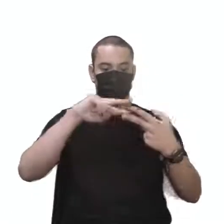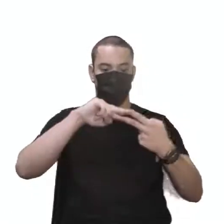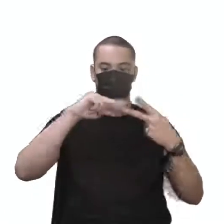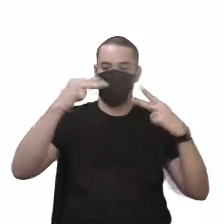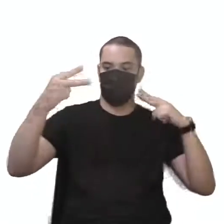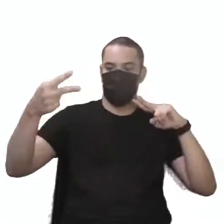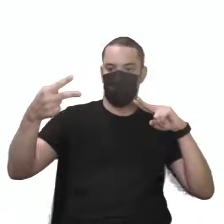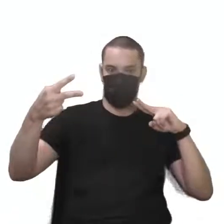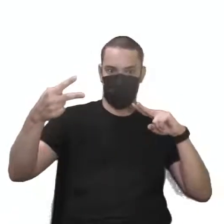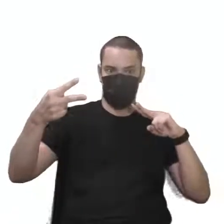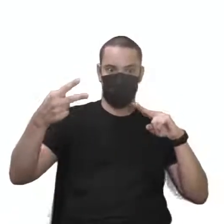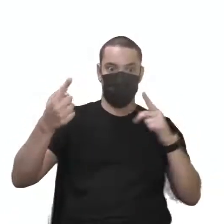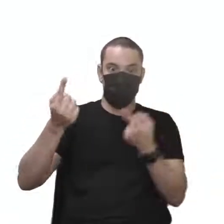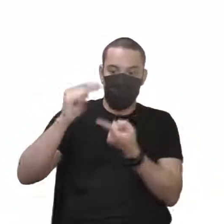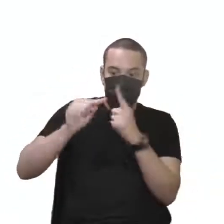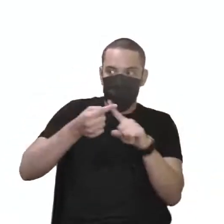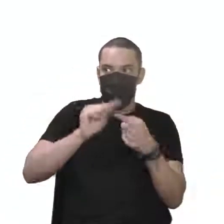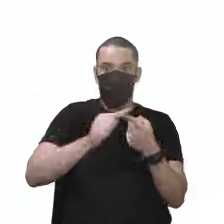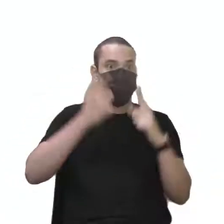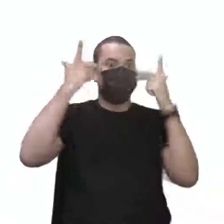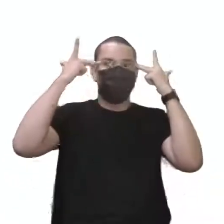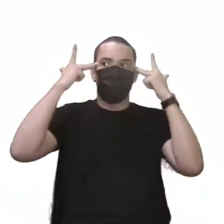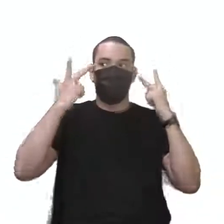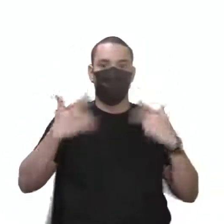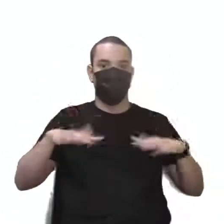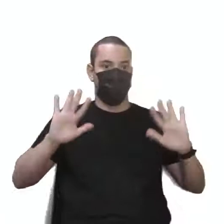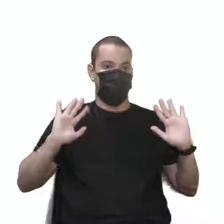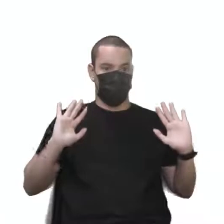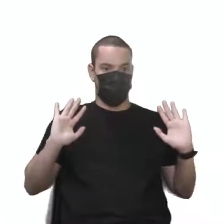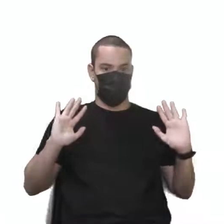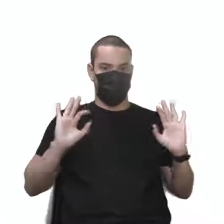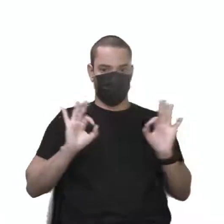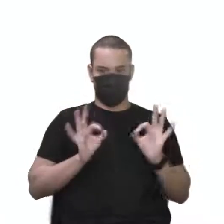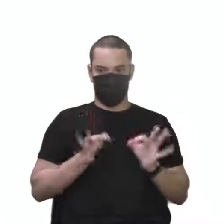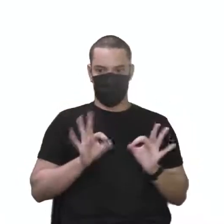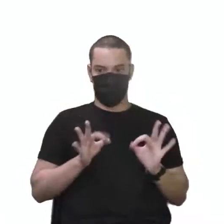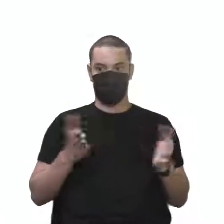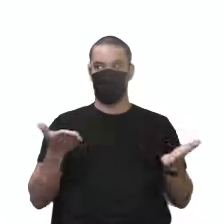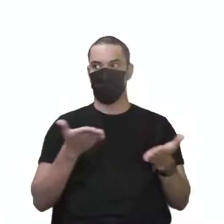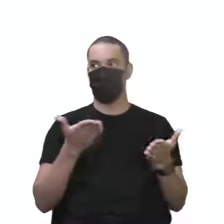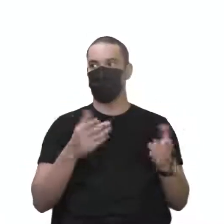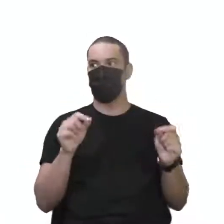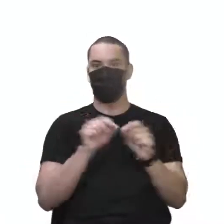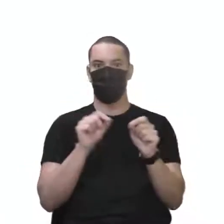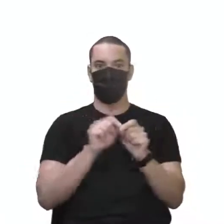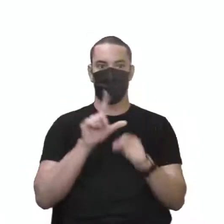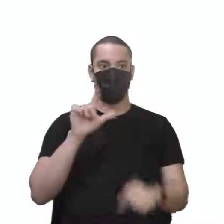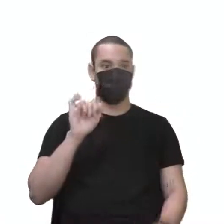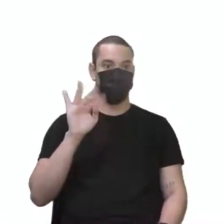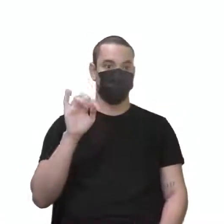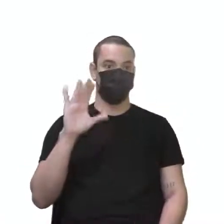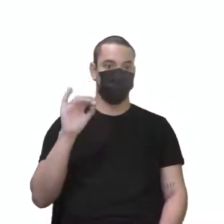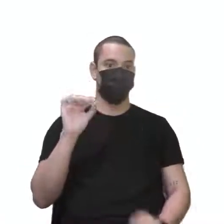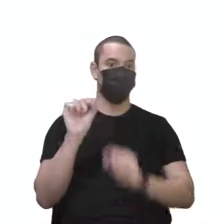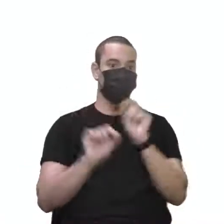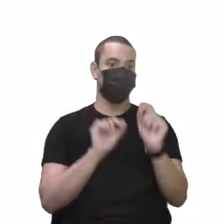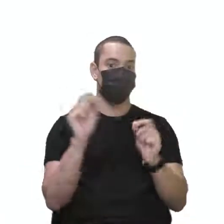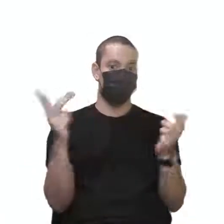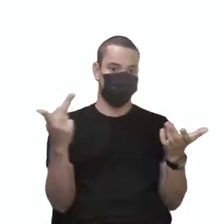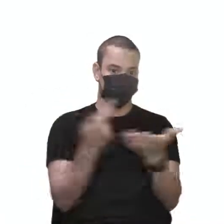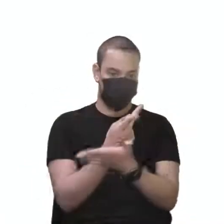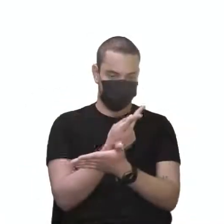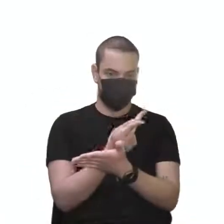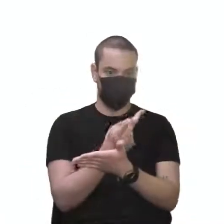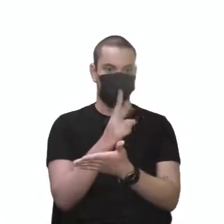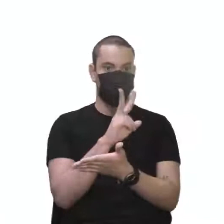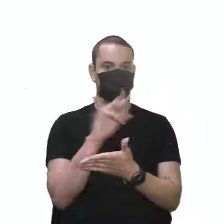recombinado aí, tá bom? Naturalmente, né? Vamos lá, agora para o ciclo lítico. Olha o que vai acontecer. Ele